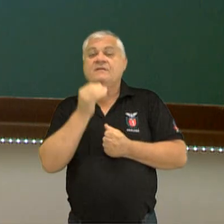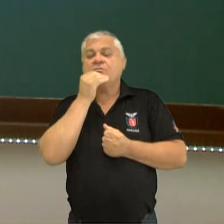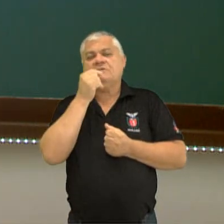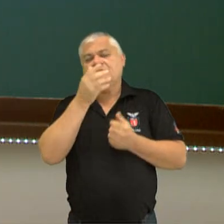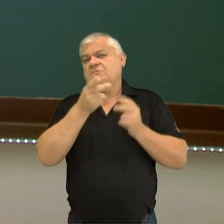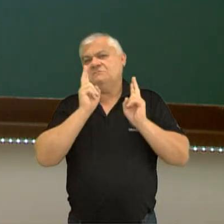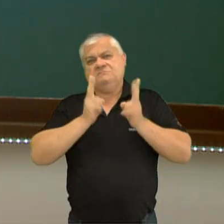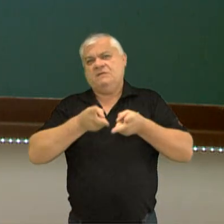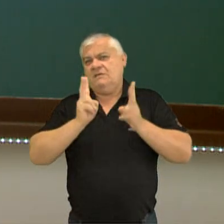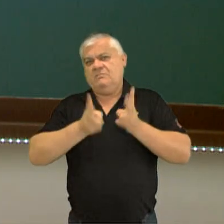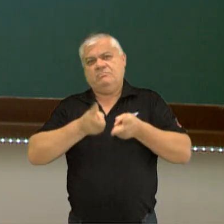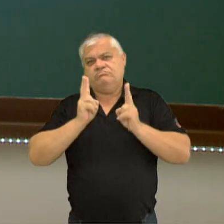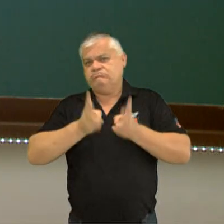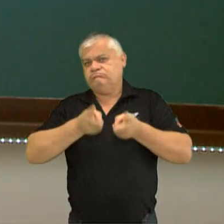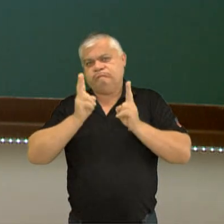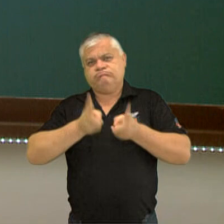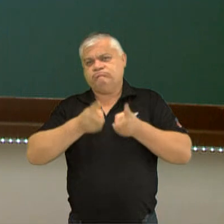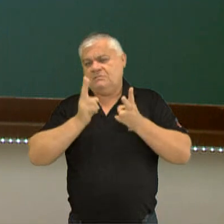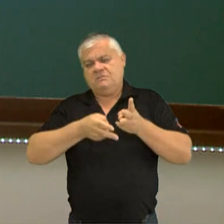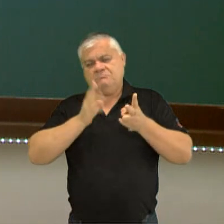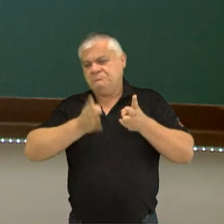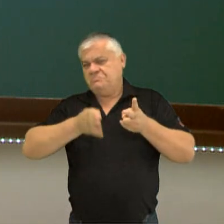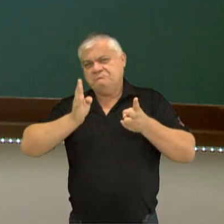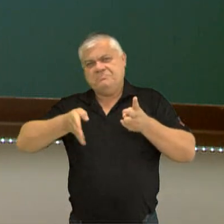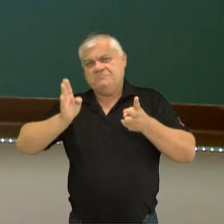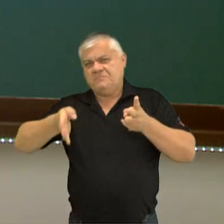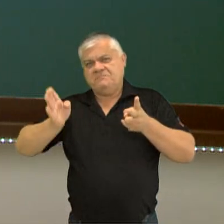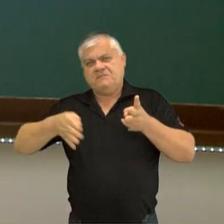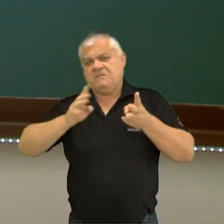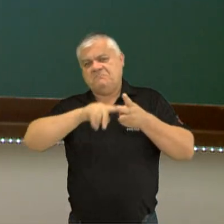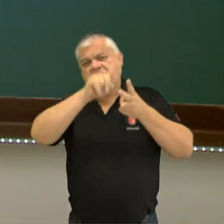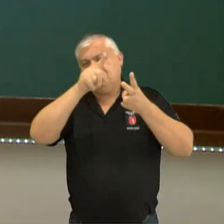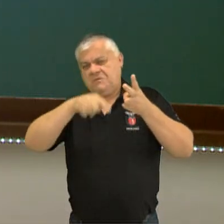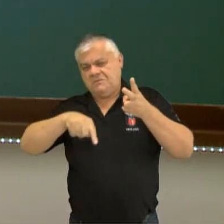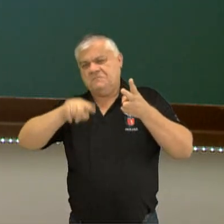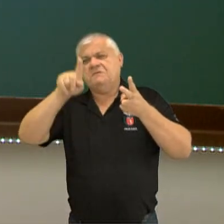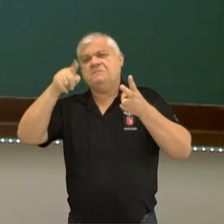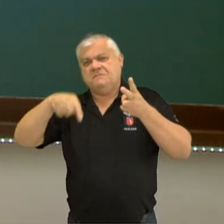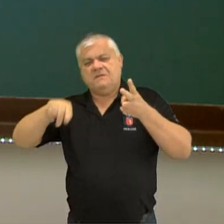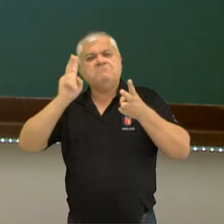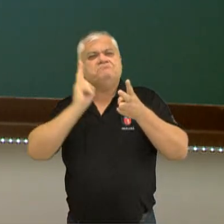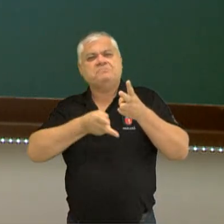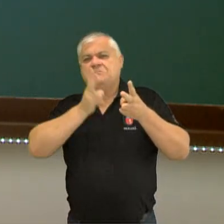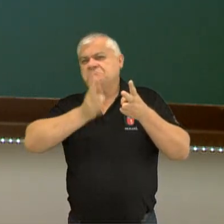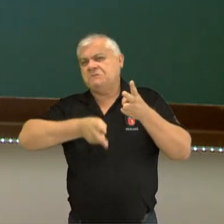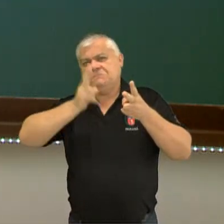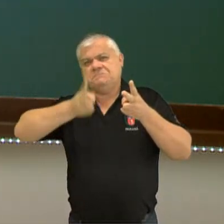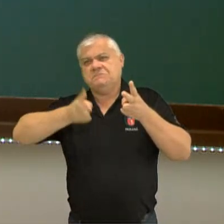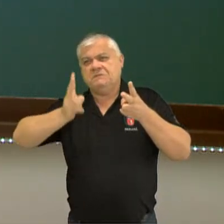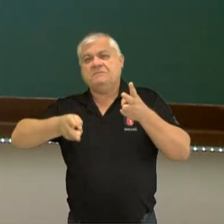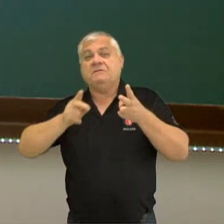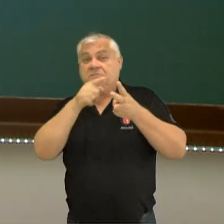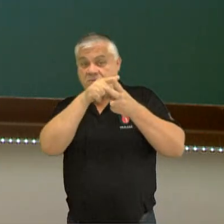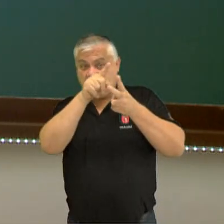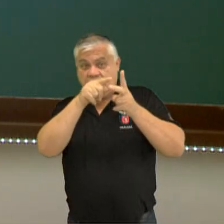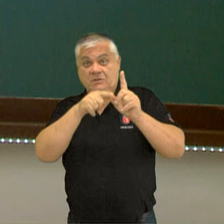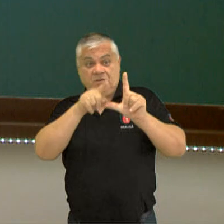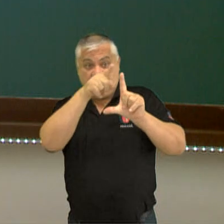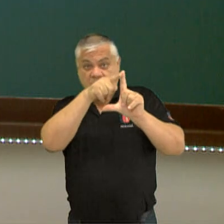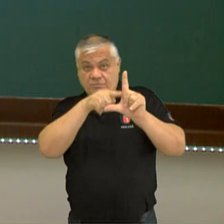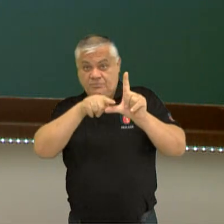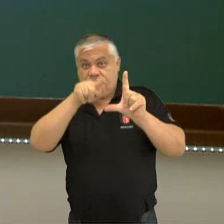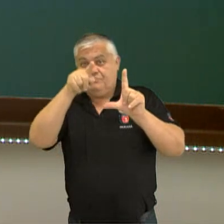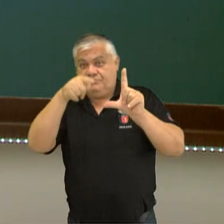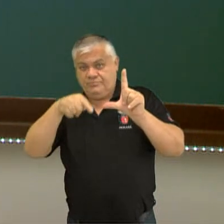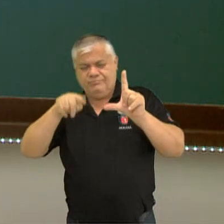né? Eu falei para vocês que esse fenômeno é periódico, porque ele começa e depois ele vai se repetir naquele período, por isso que é o período, né? É